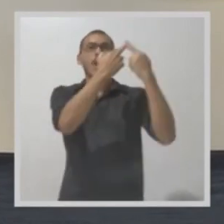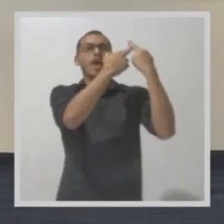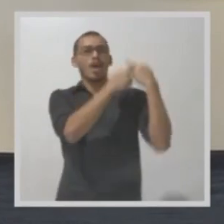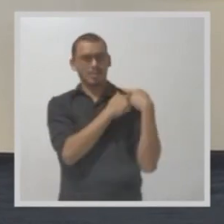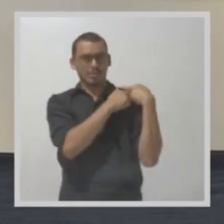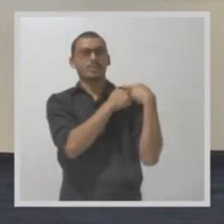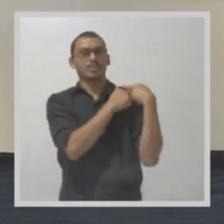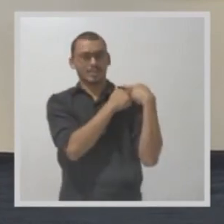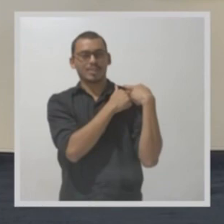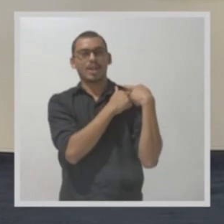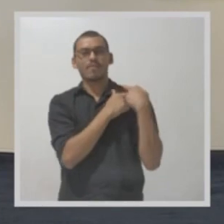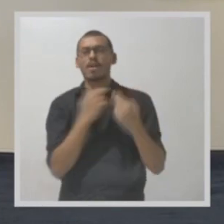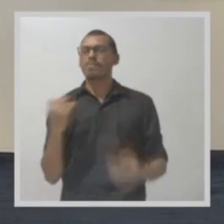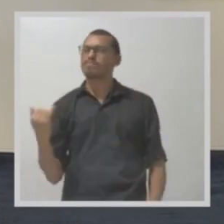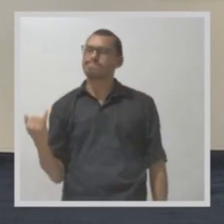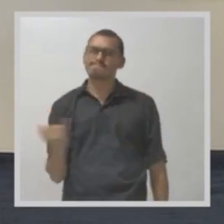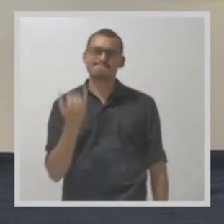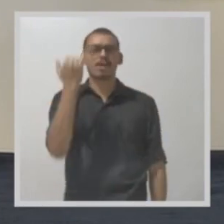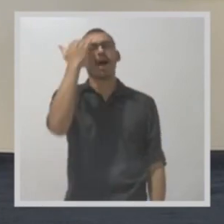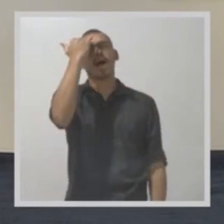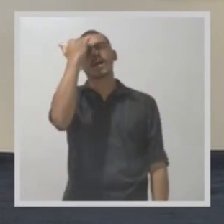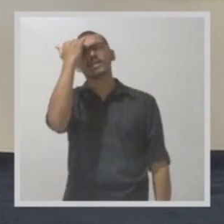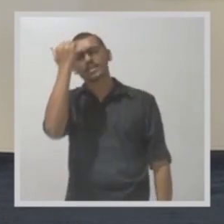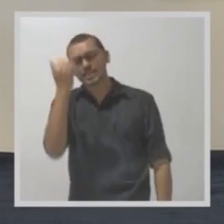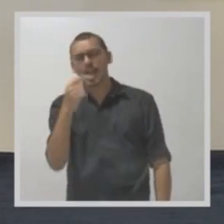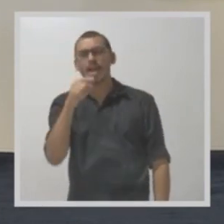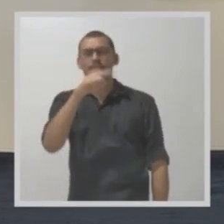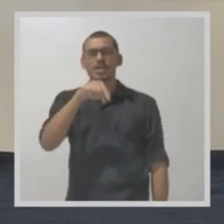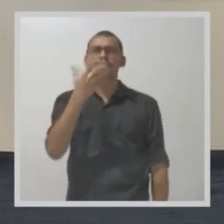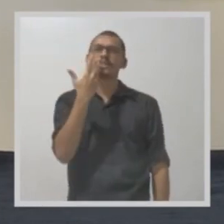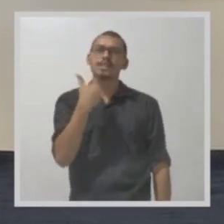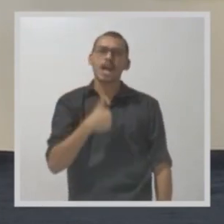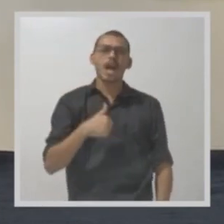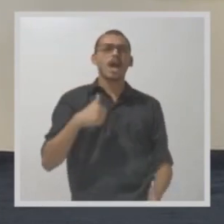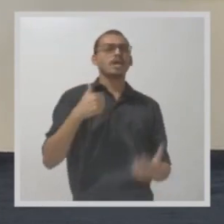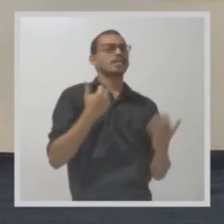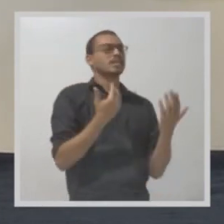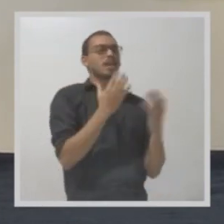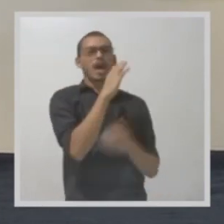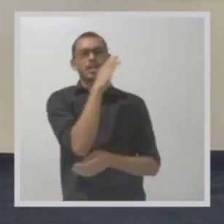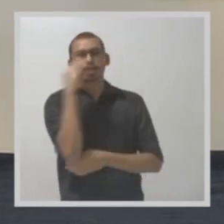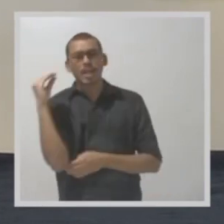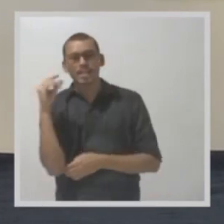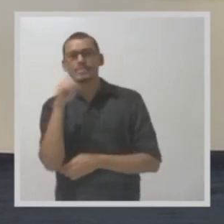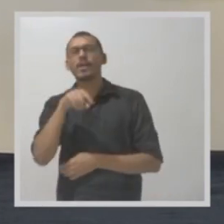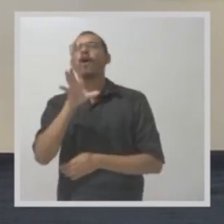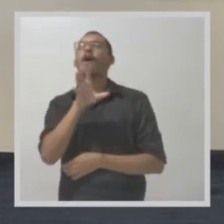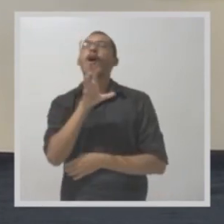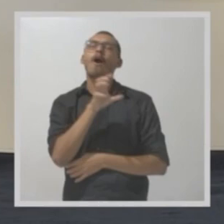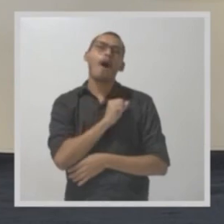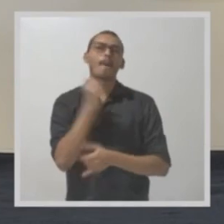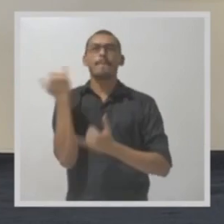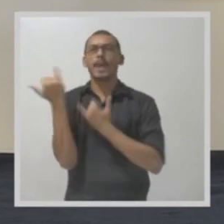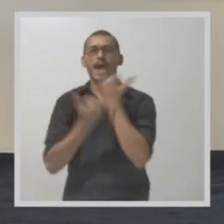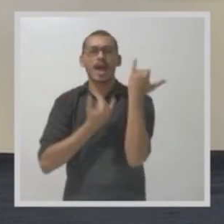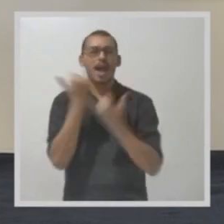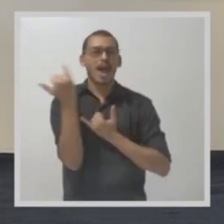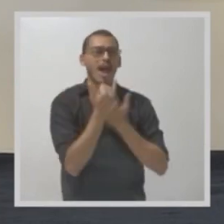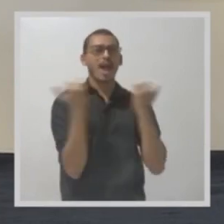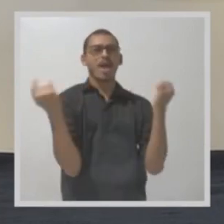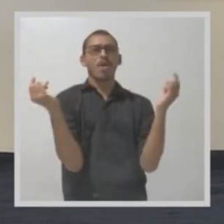muito importante. Eu sei que criança, vocês são adolescentes, vocês gostam de brincar, mas é